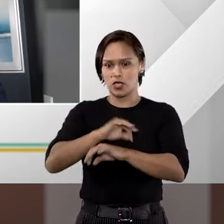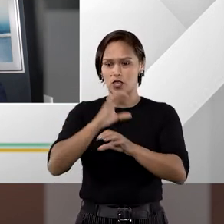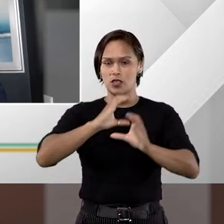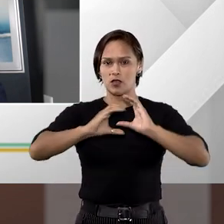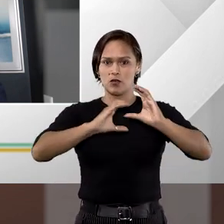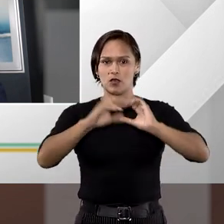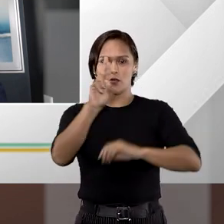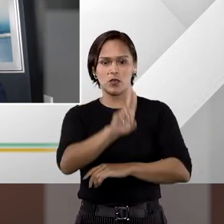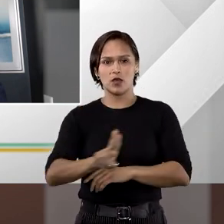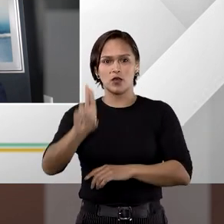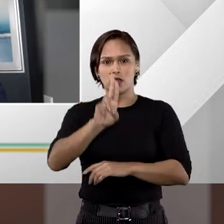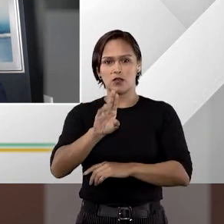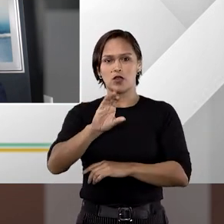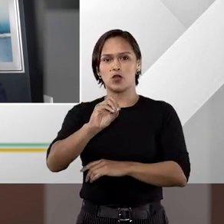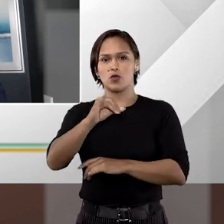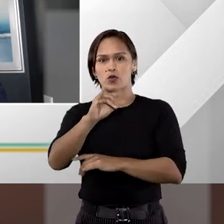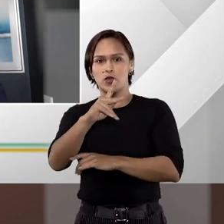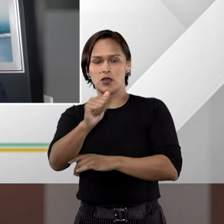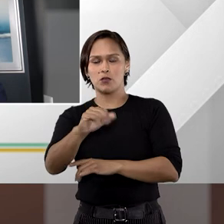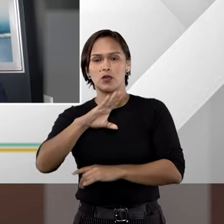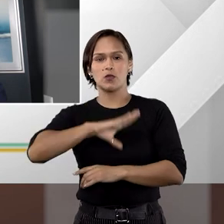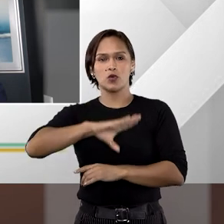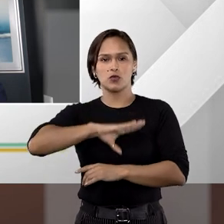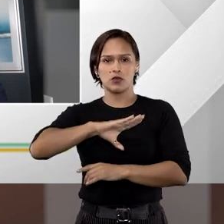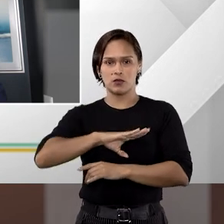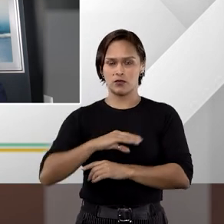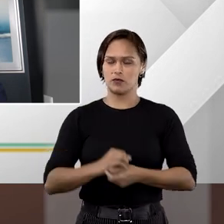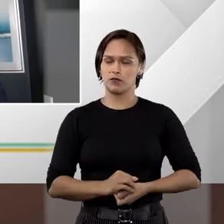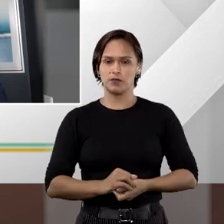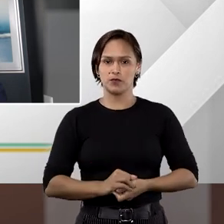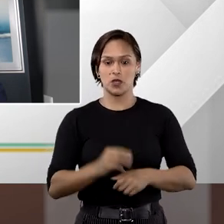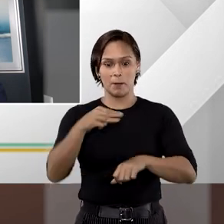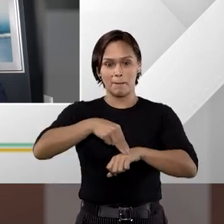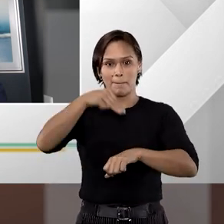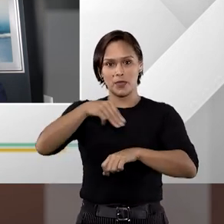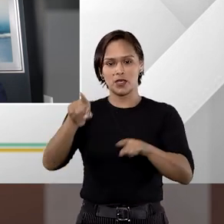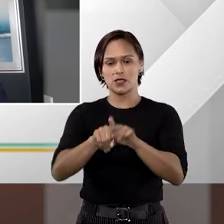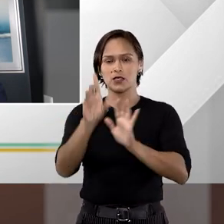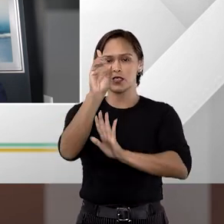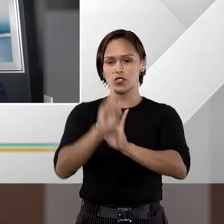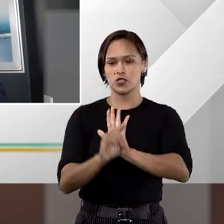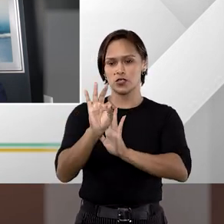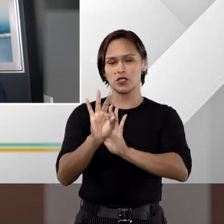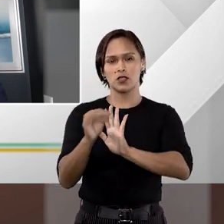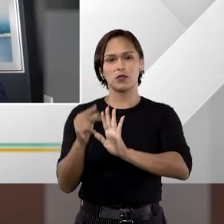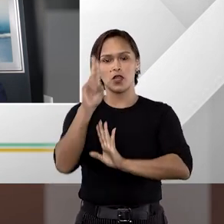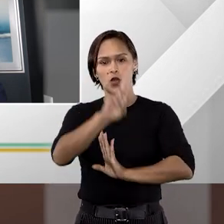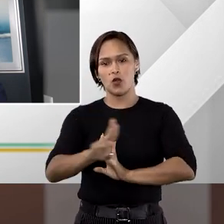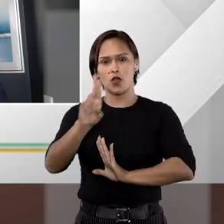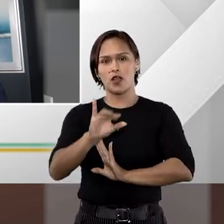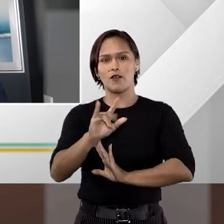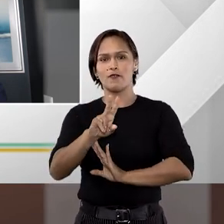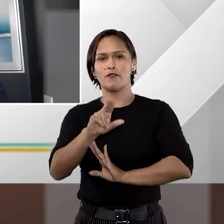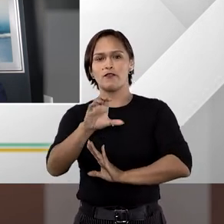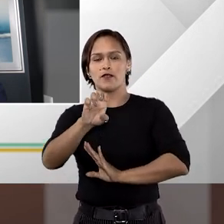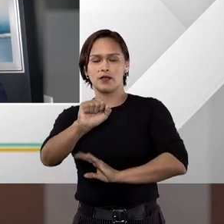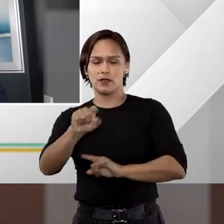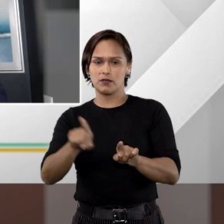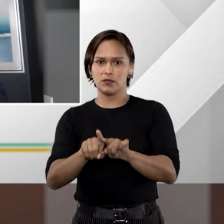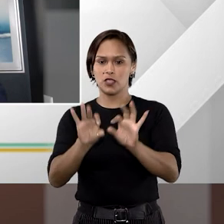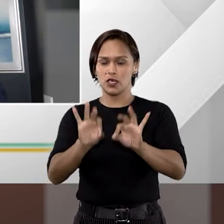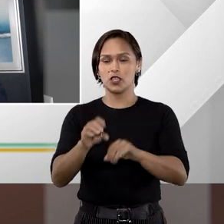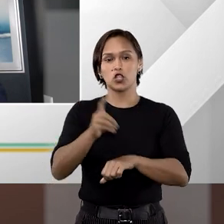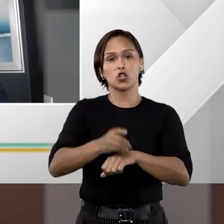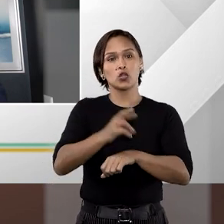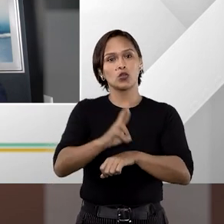Direito da comunicação pela Universidade de Coimbra em Portugal mestre em direito pela Universidade do Vale do Itajaí